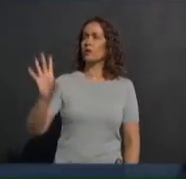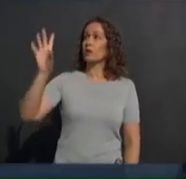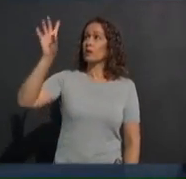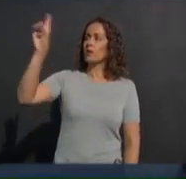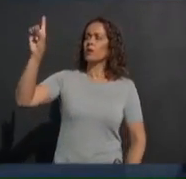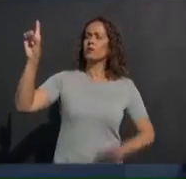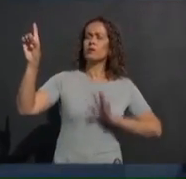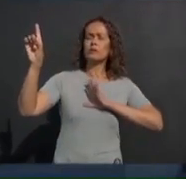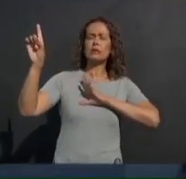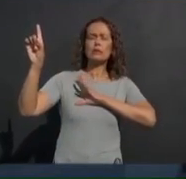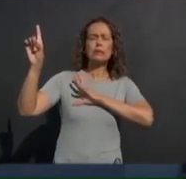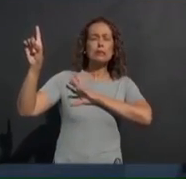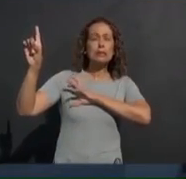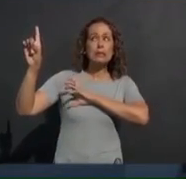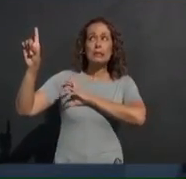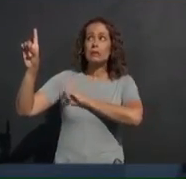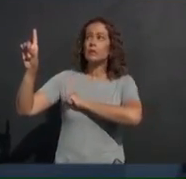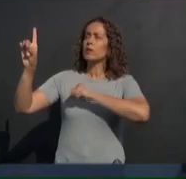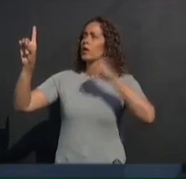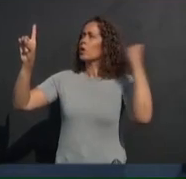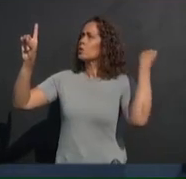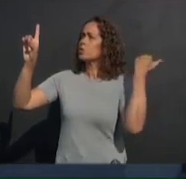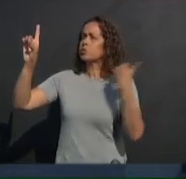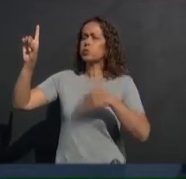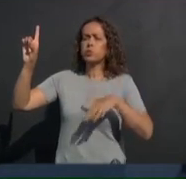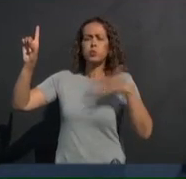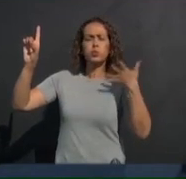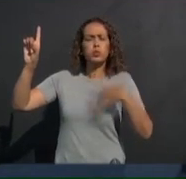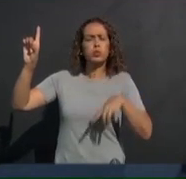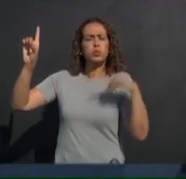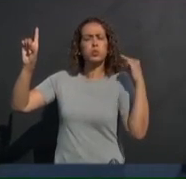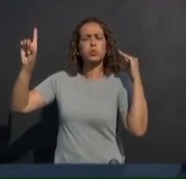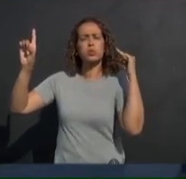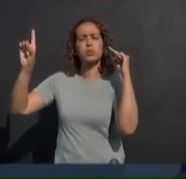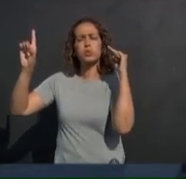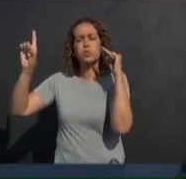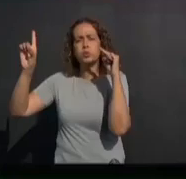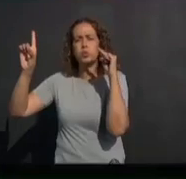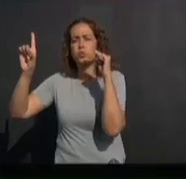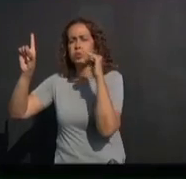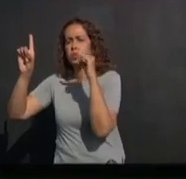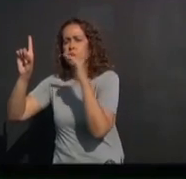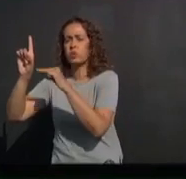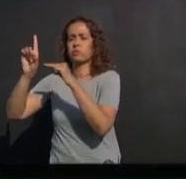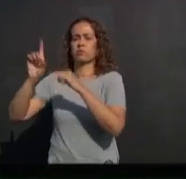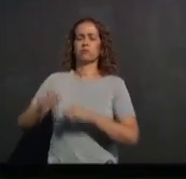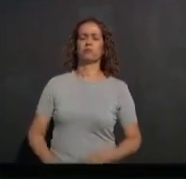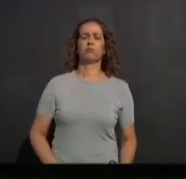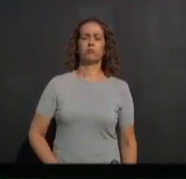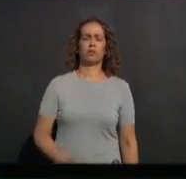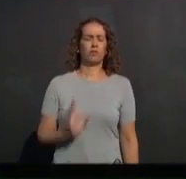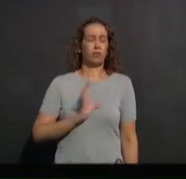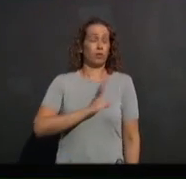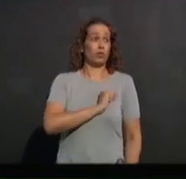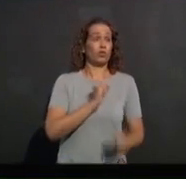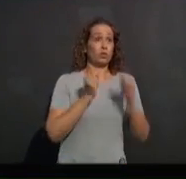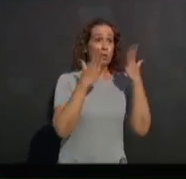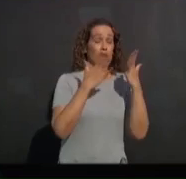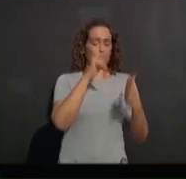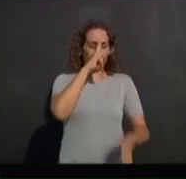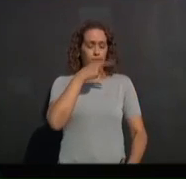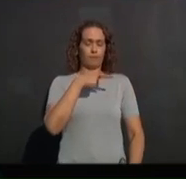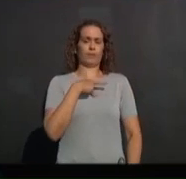forma absurda. Não seja loucamente, divinamente apaixonado por você e nem